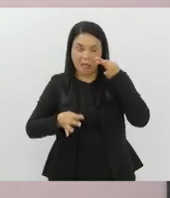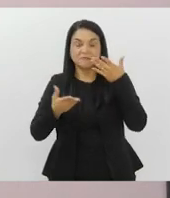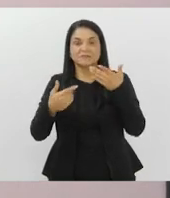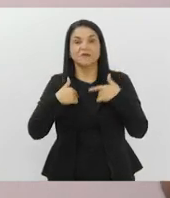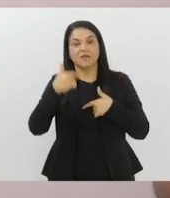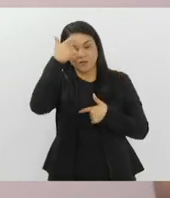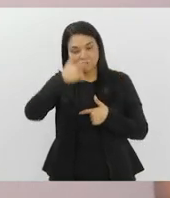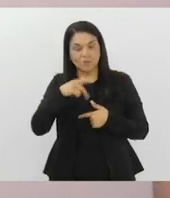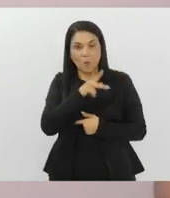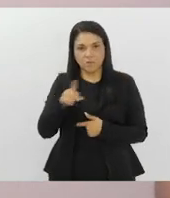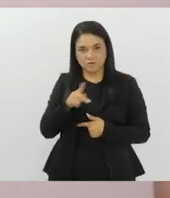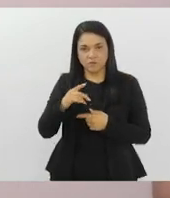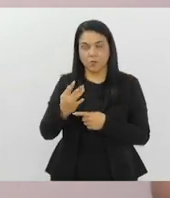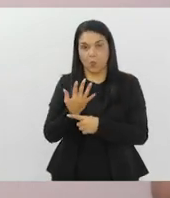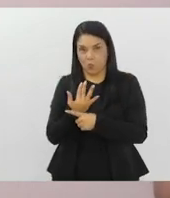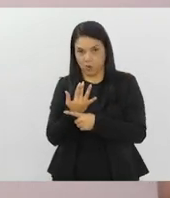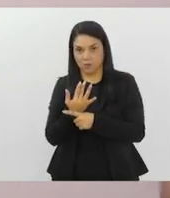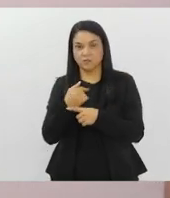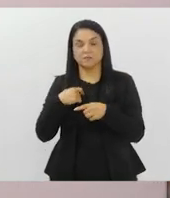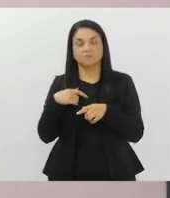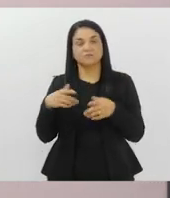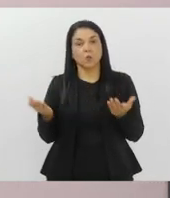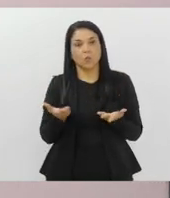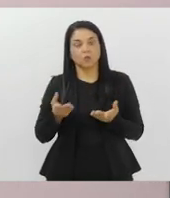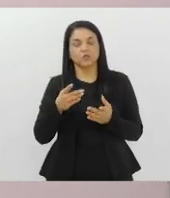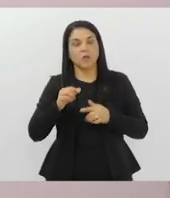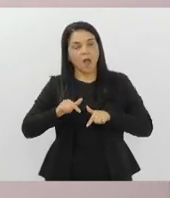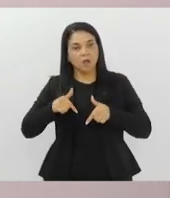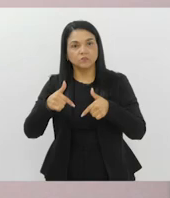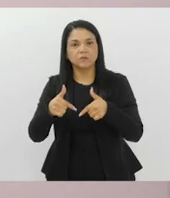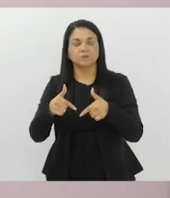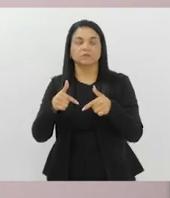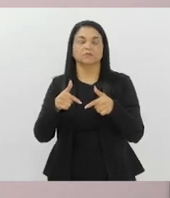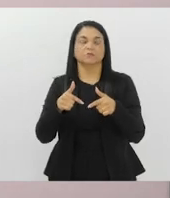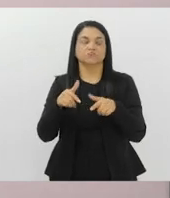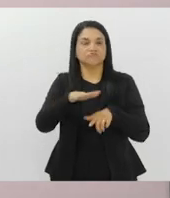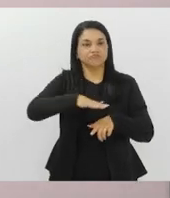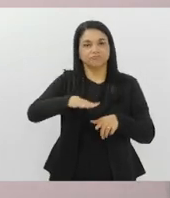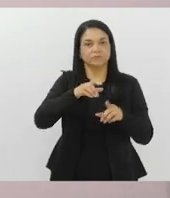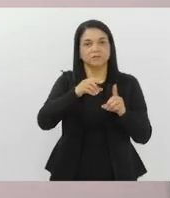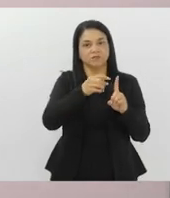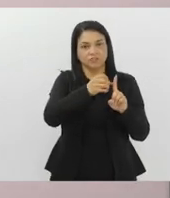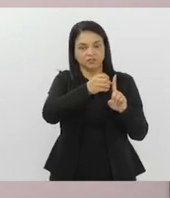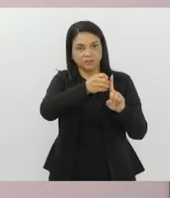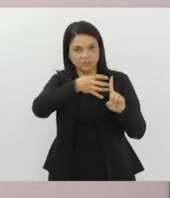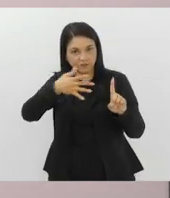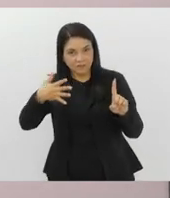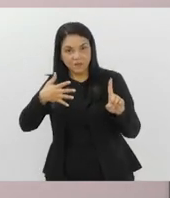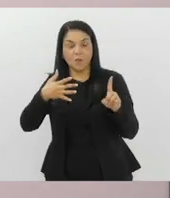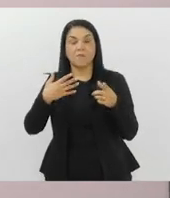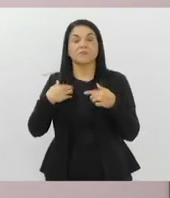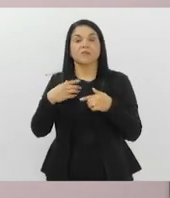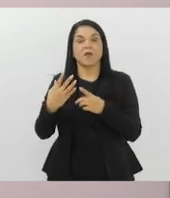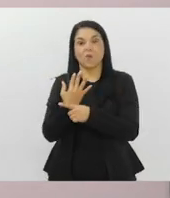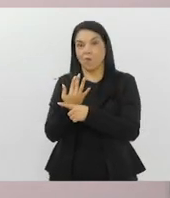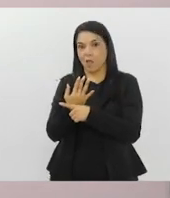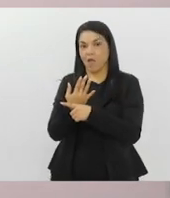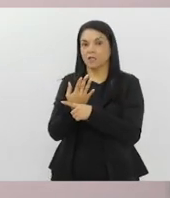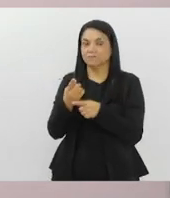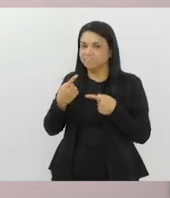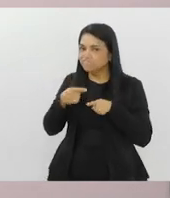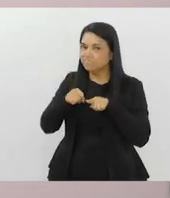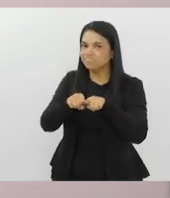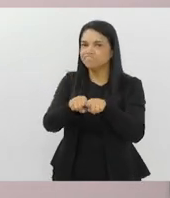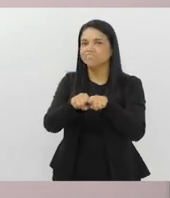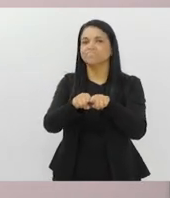da UERJ, hoje atuando no Departamento de Extensão, eu sei que posso dizer que a UERJ é uma grande parceira para desenvolver